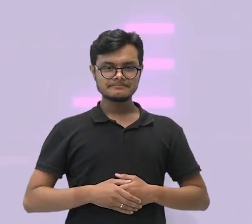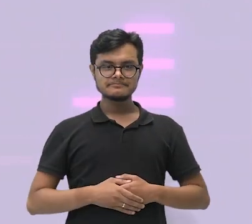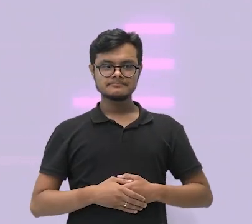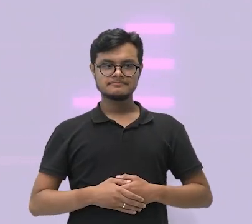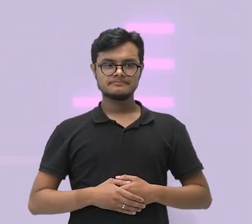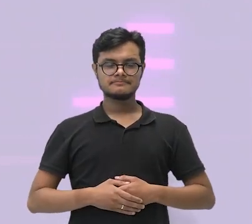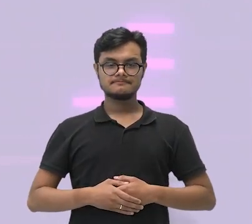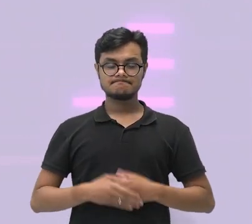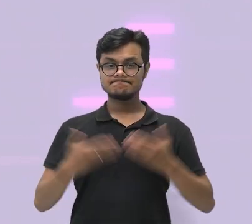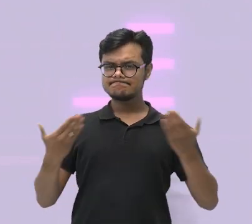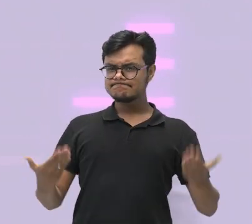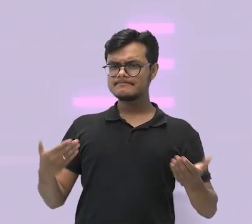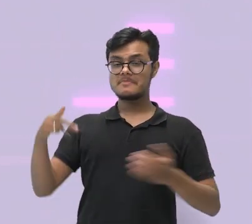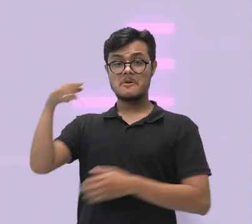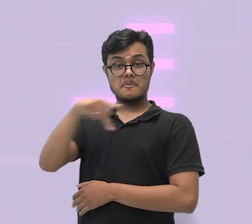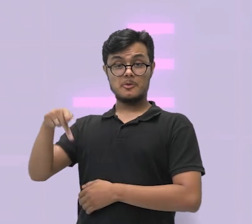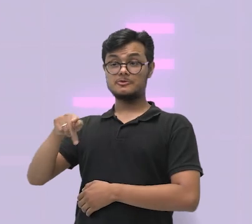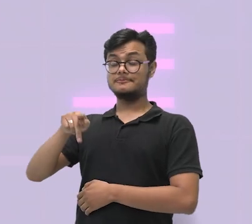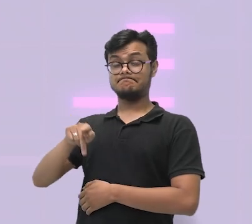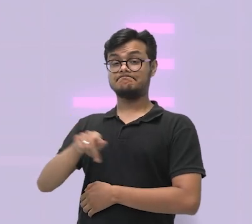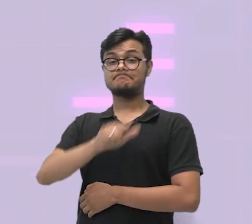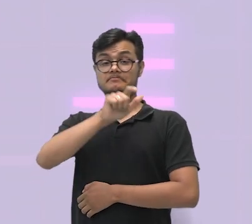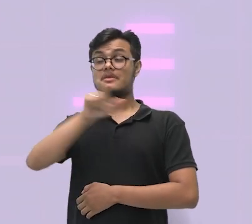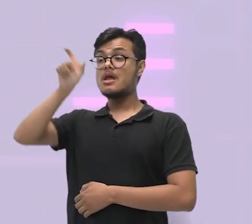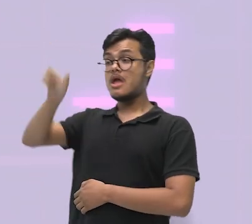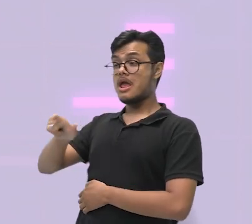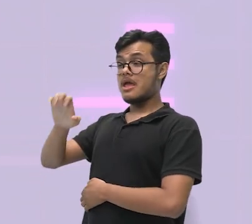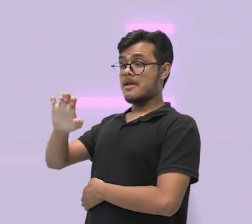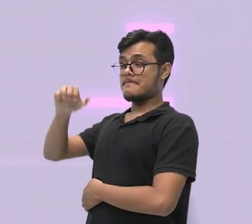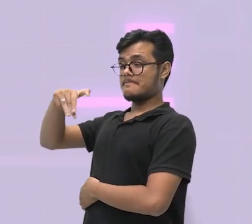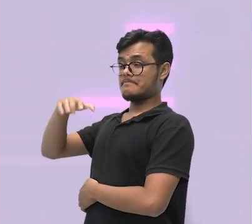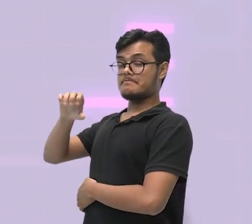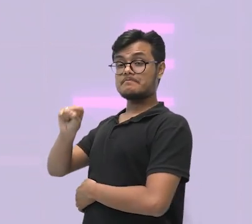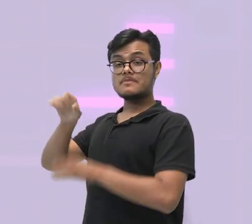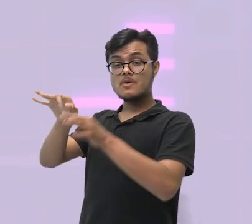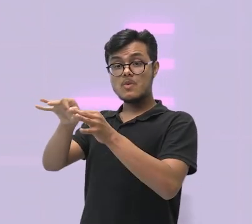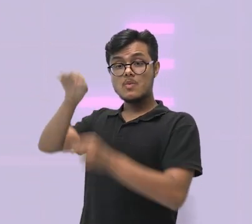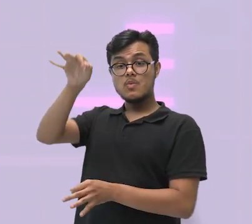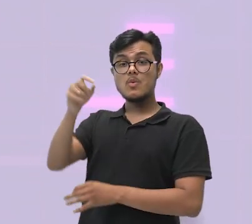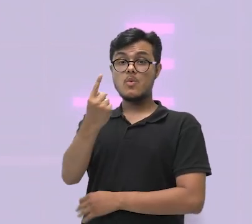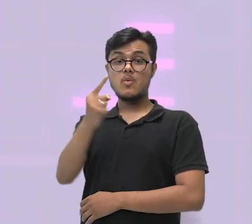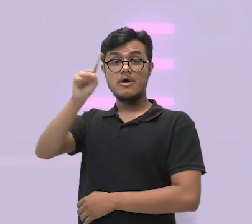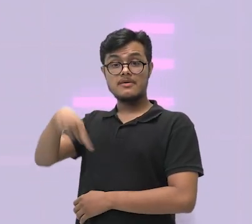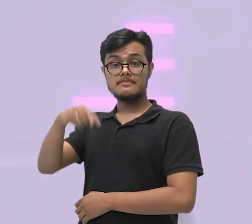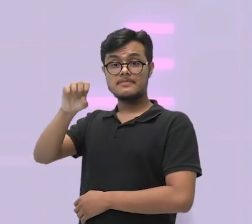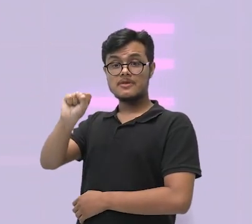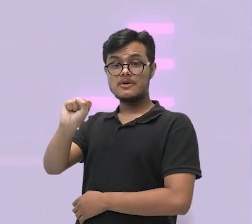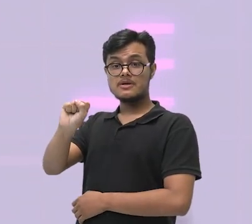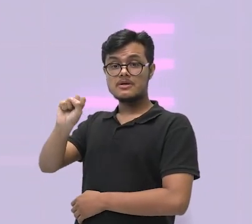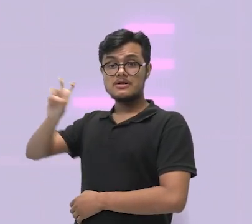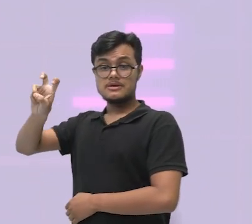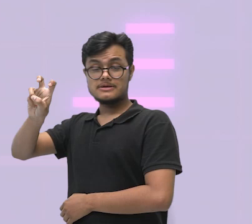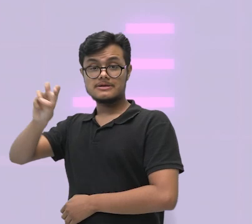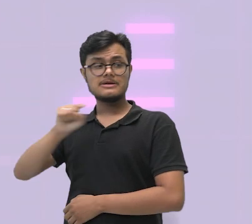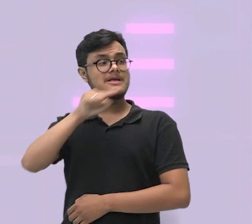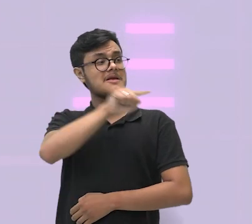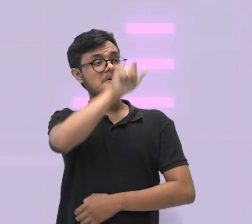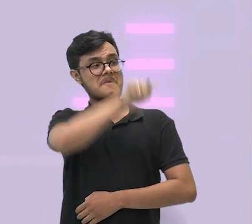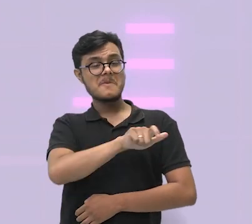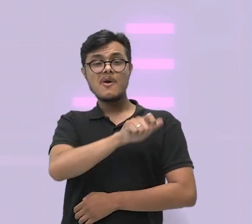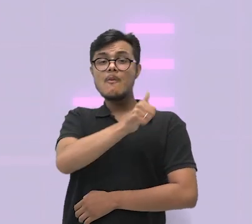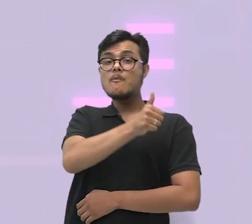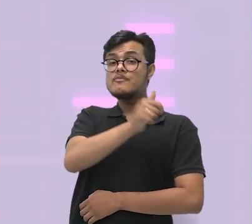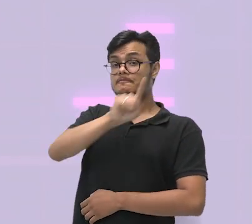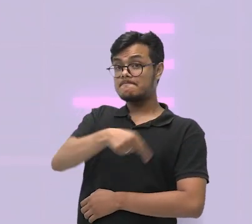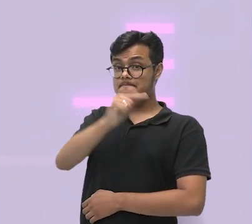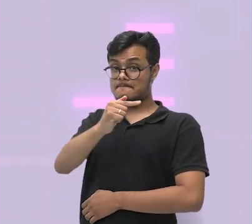só. Professor Emerson, ele mede 1,85 centímetros e o professor Paulo